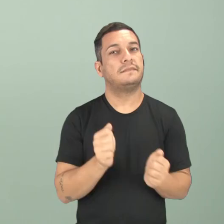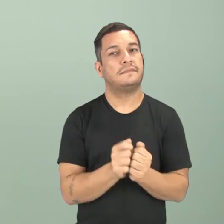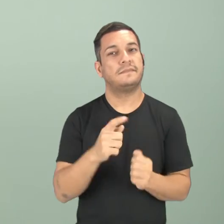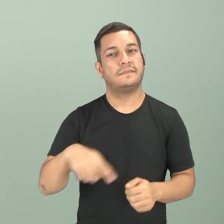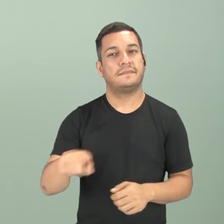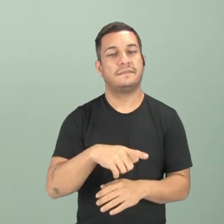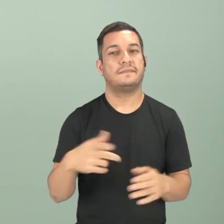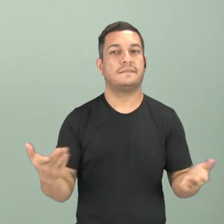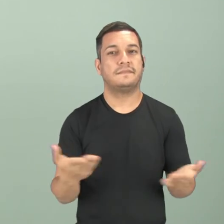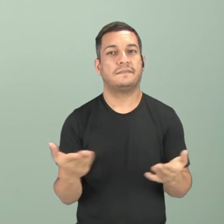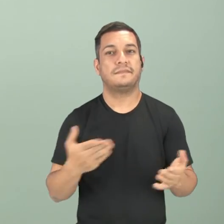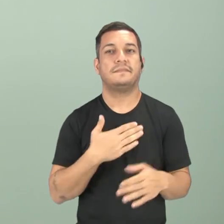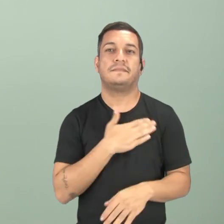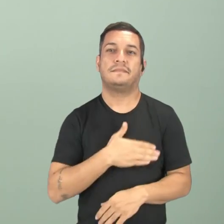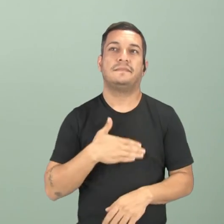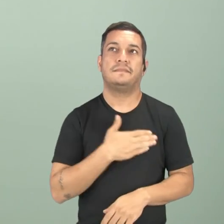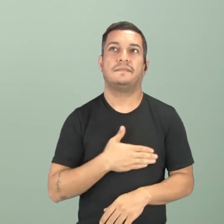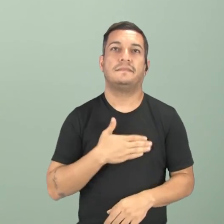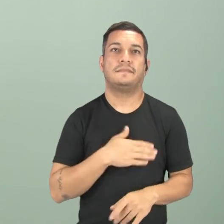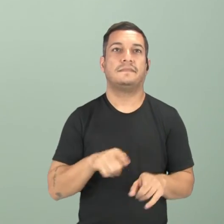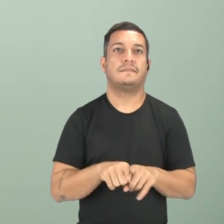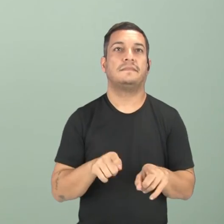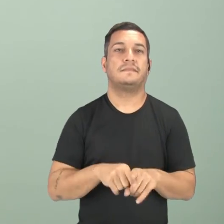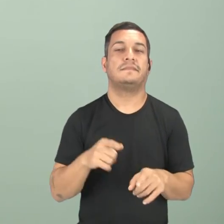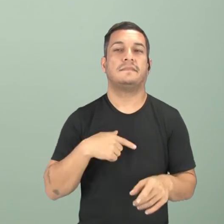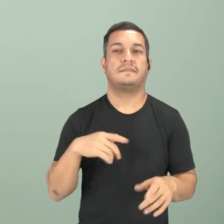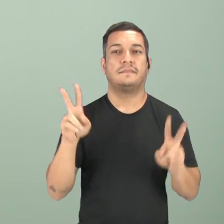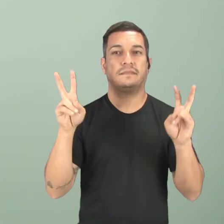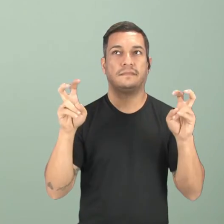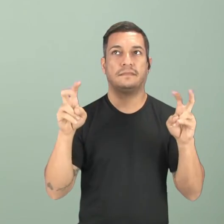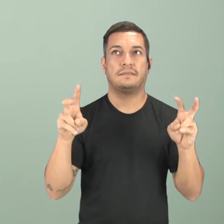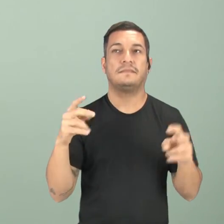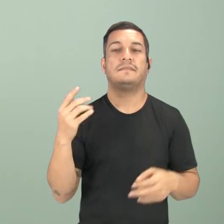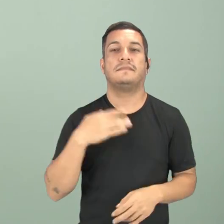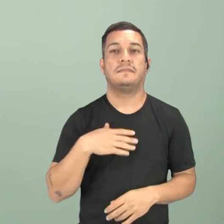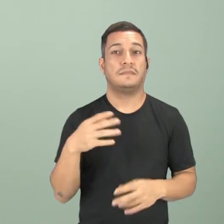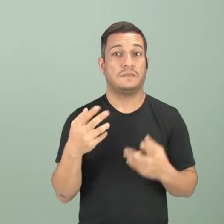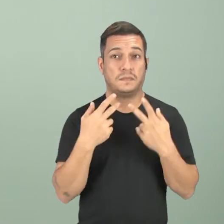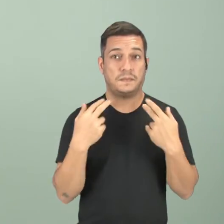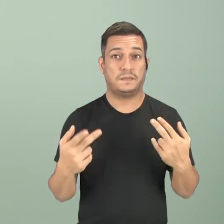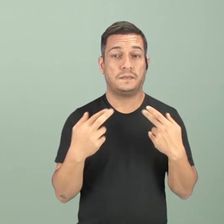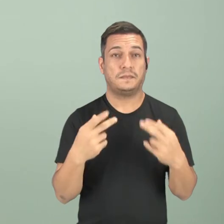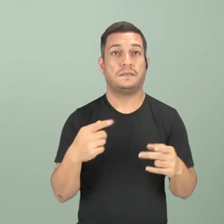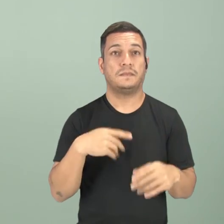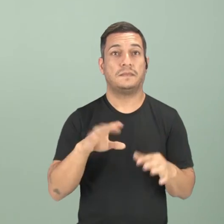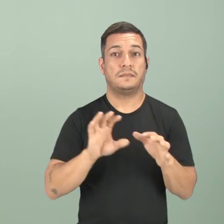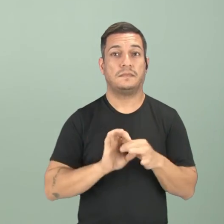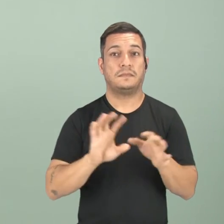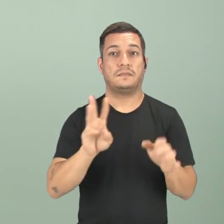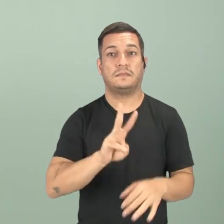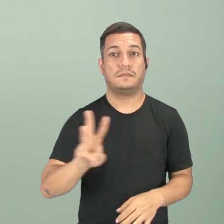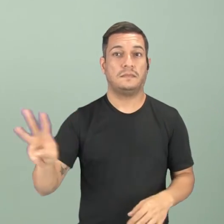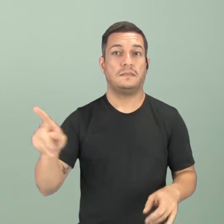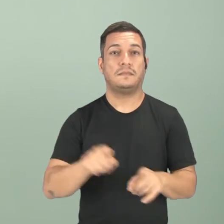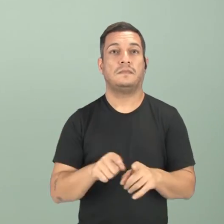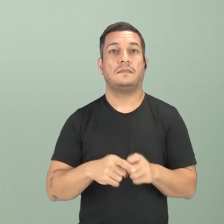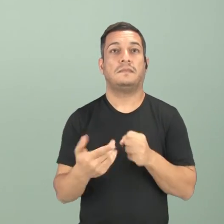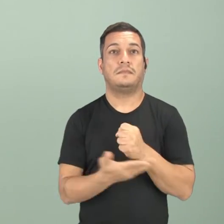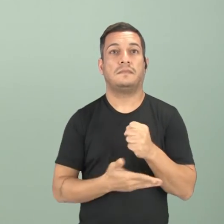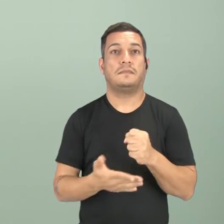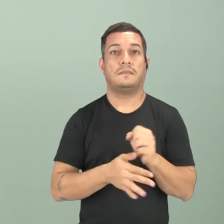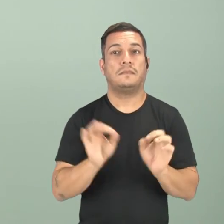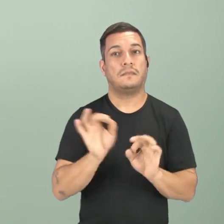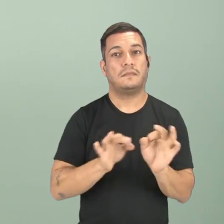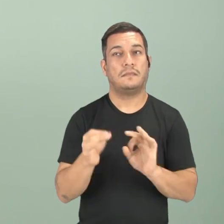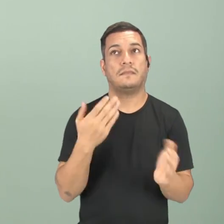essa aula. Gostei muito de trabalhar sobre esse tema, é um tema muito atual. Deixo os links aqui onde eu me baseei para a